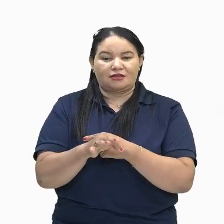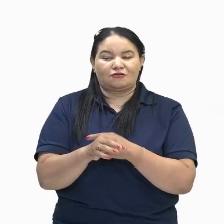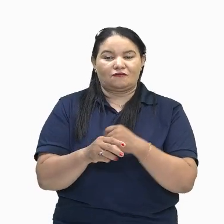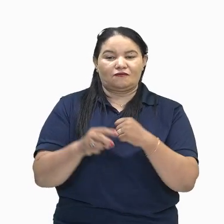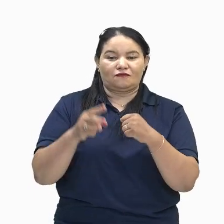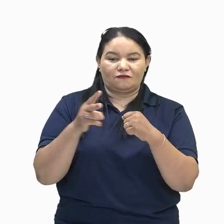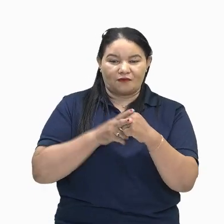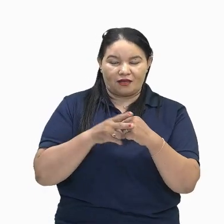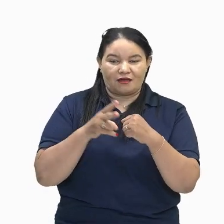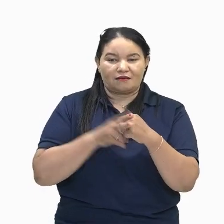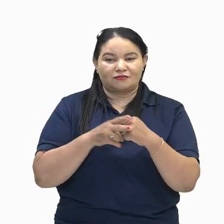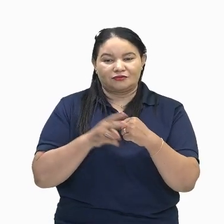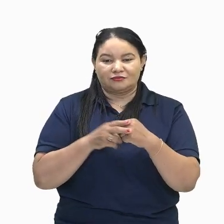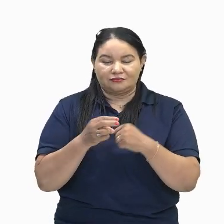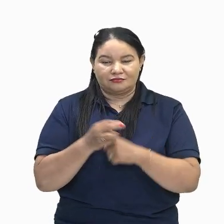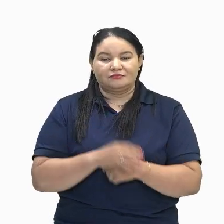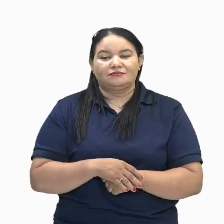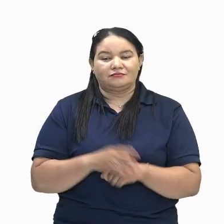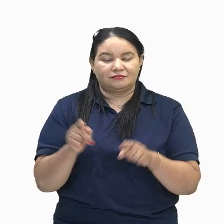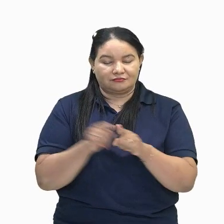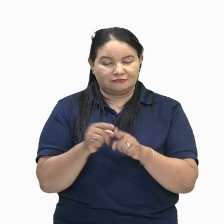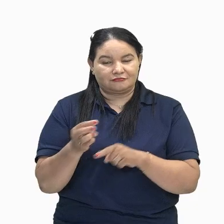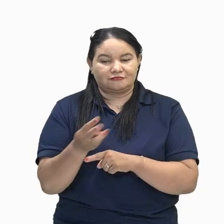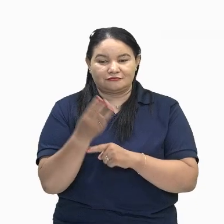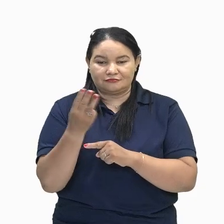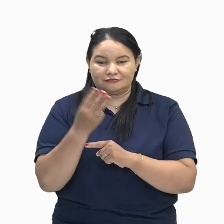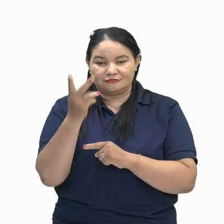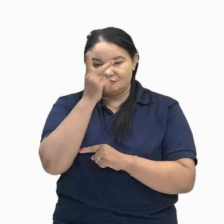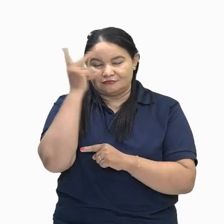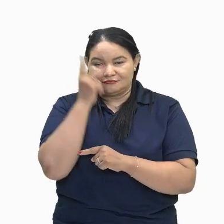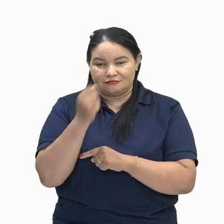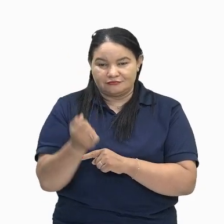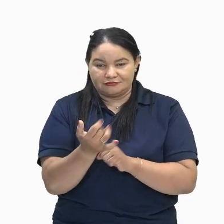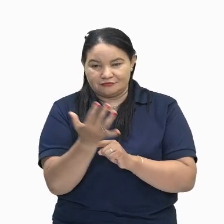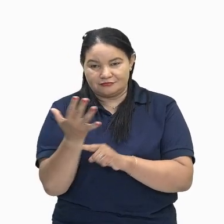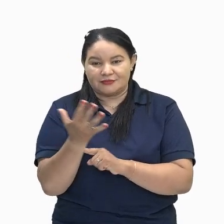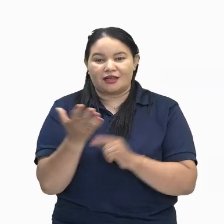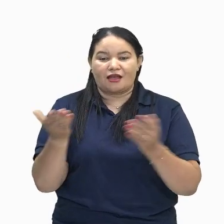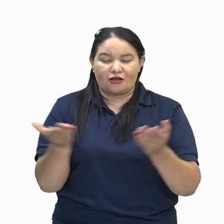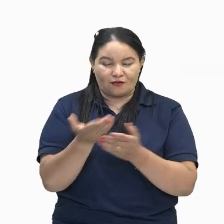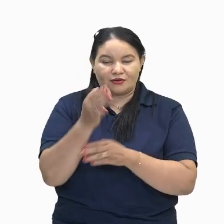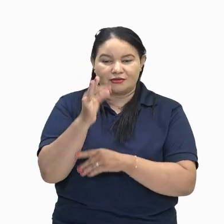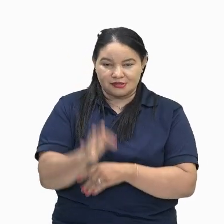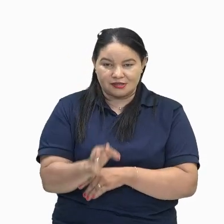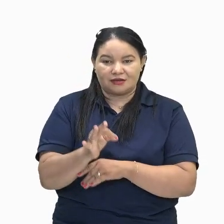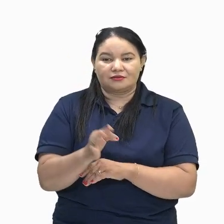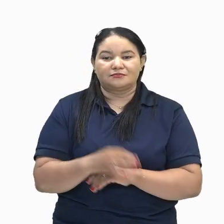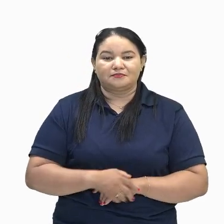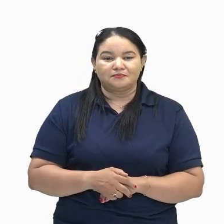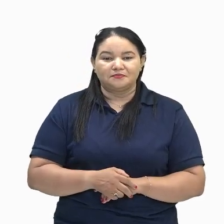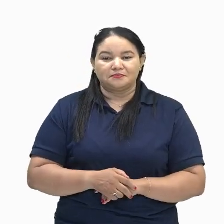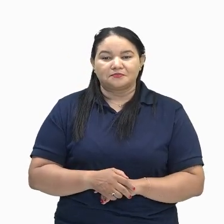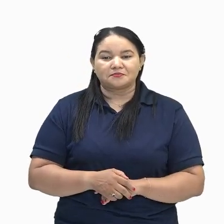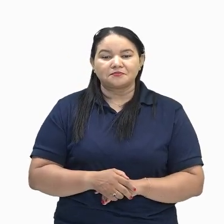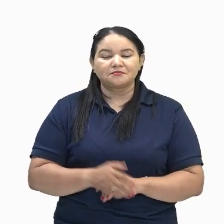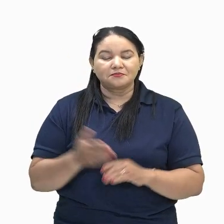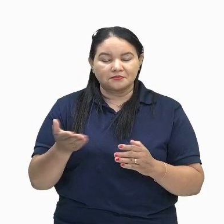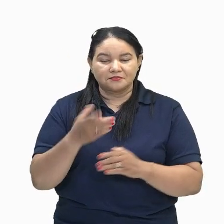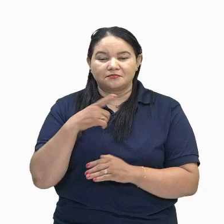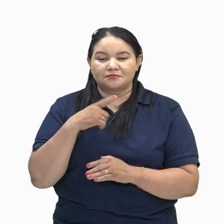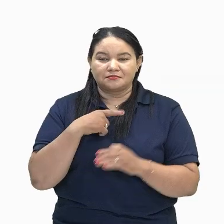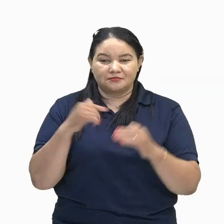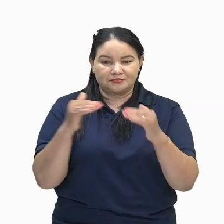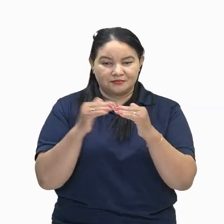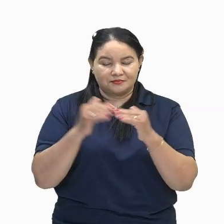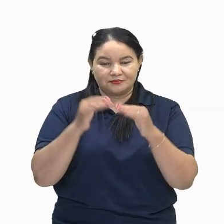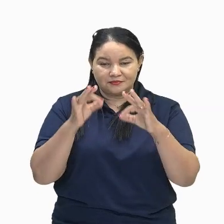ficará. Seriam também na terceira pessoa do plural. Agora aqui eu tenho a concordância exata,